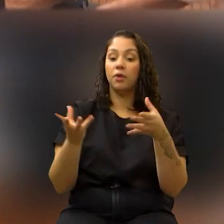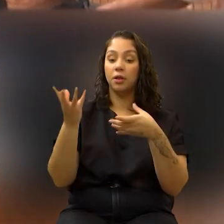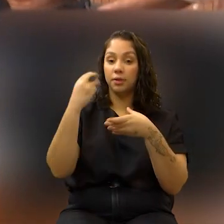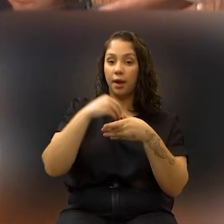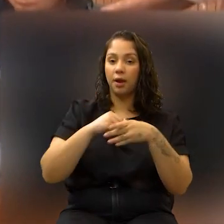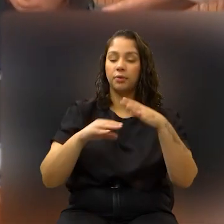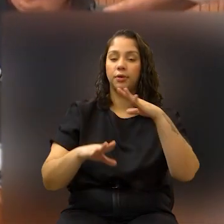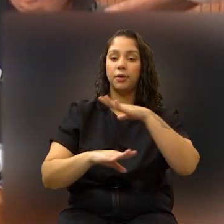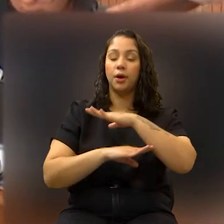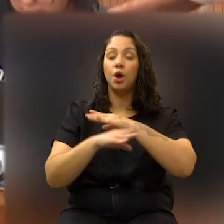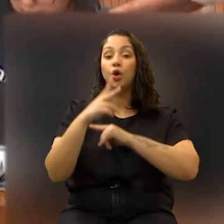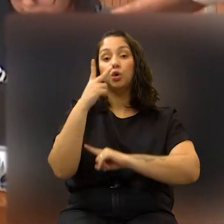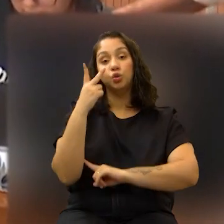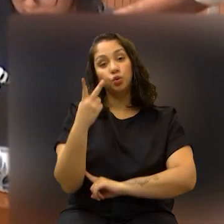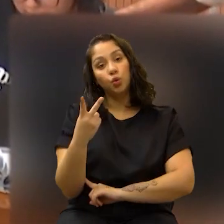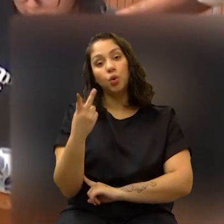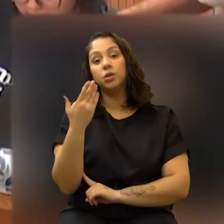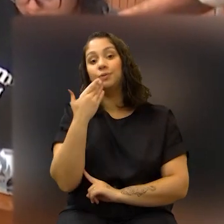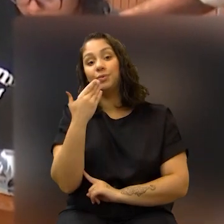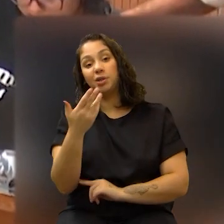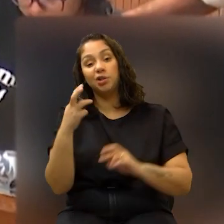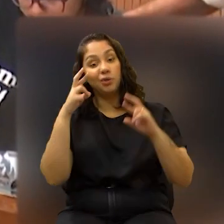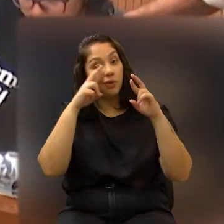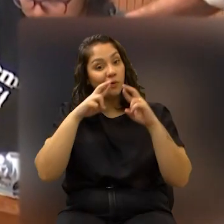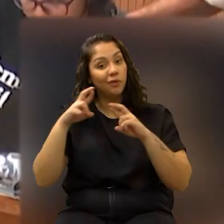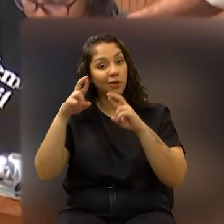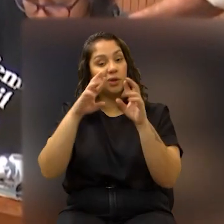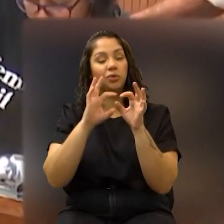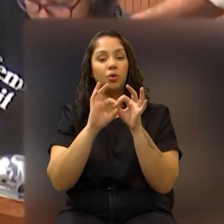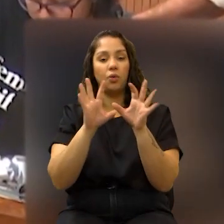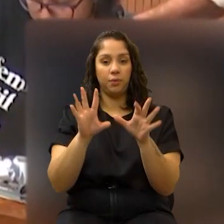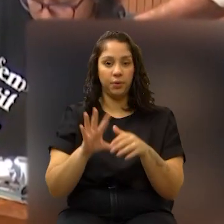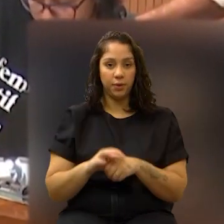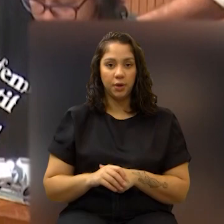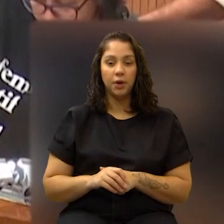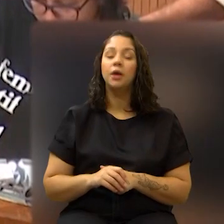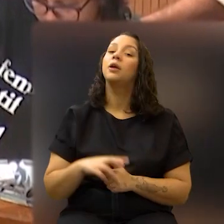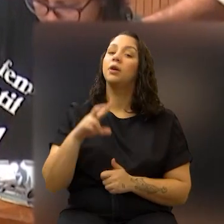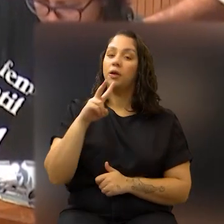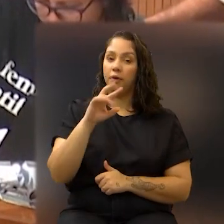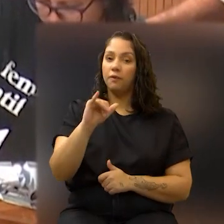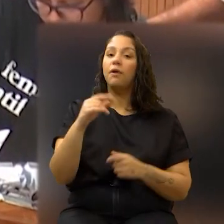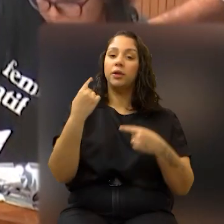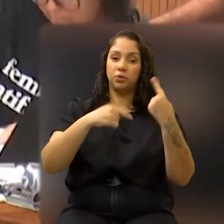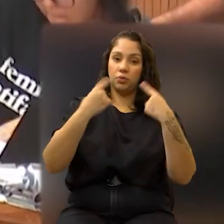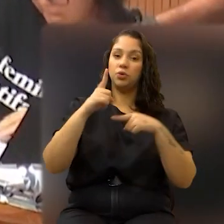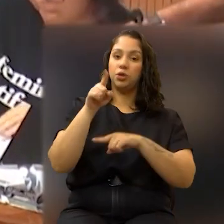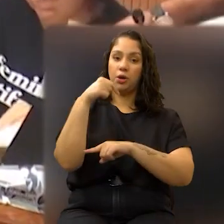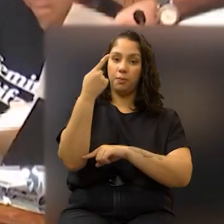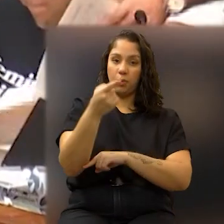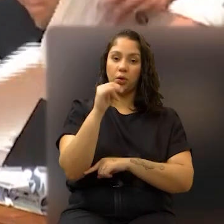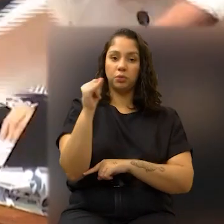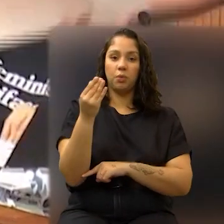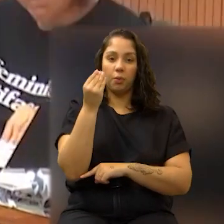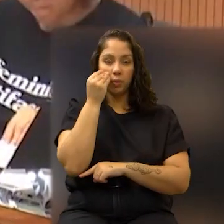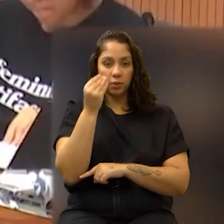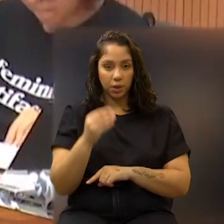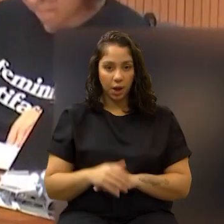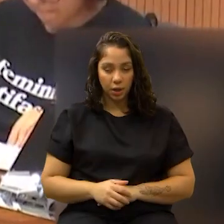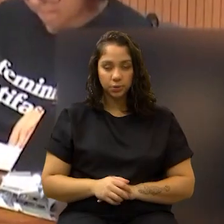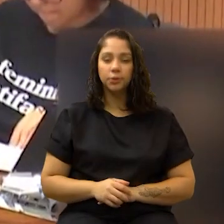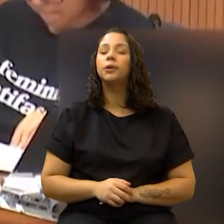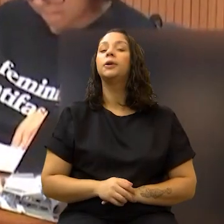pauta, tramitando na Casa de Leis, 2 tiveram pedidos de vista concedidos e vão ser rediscutidos